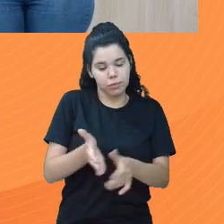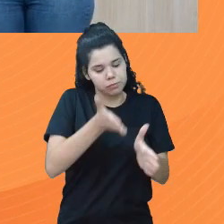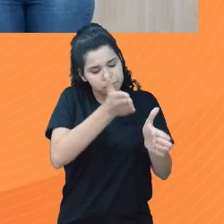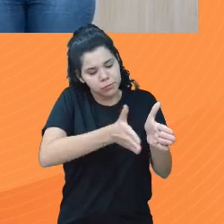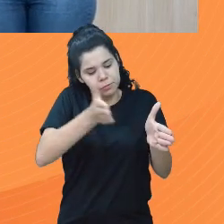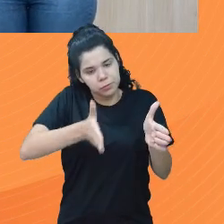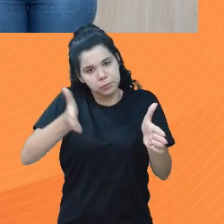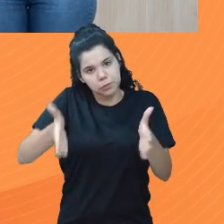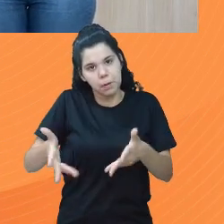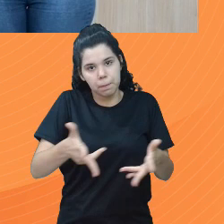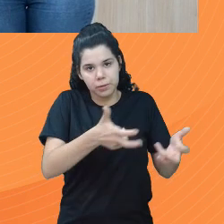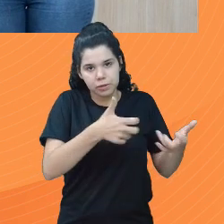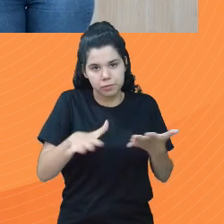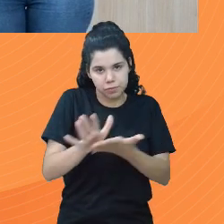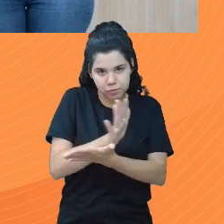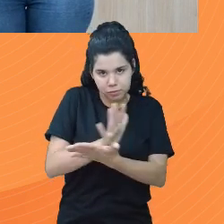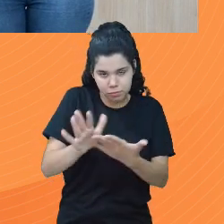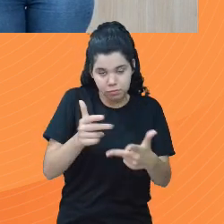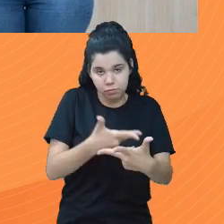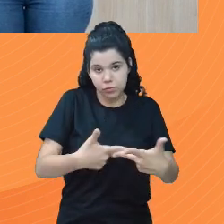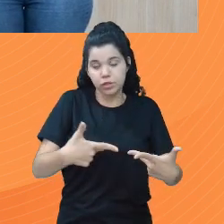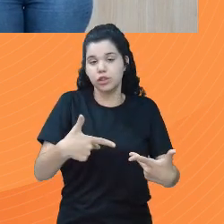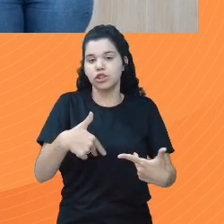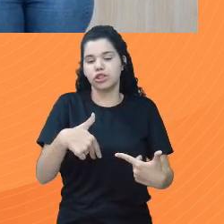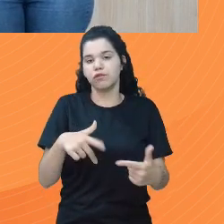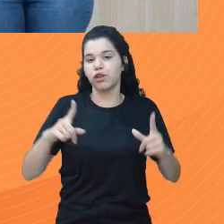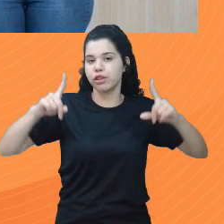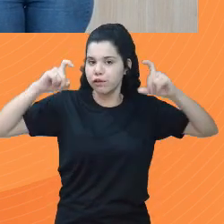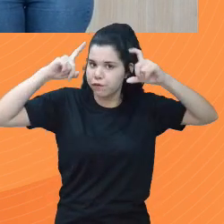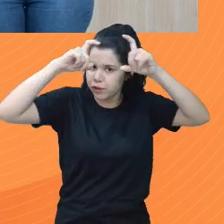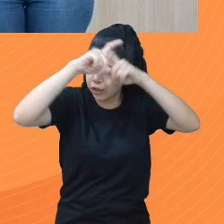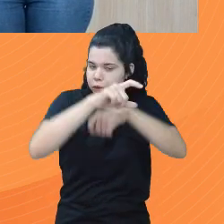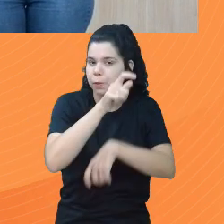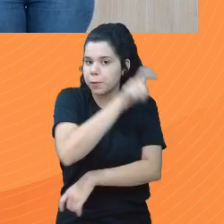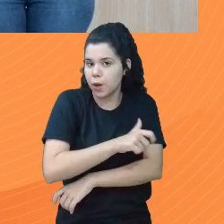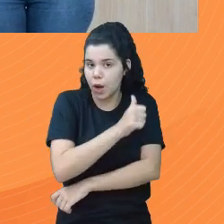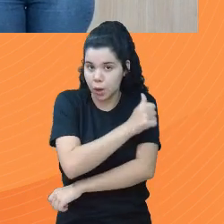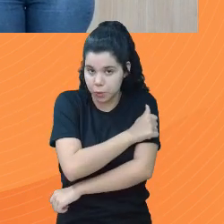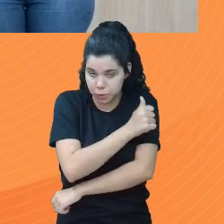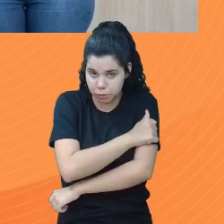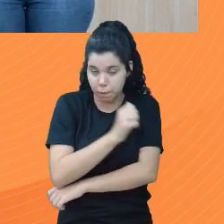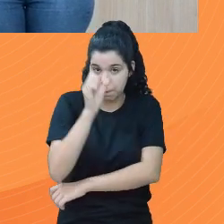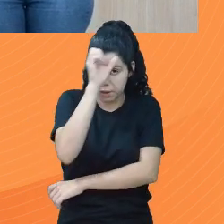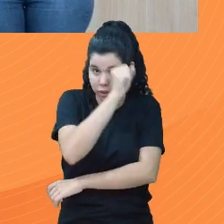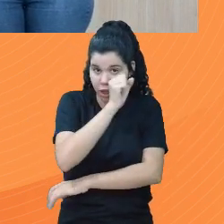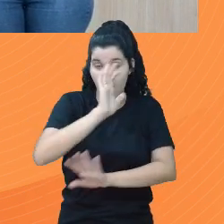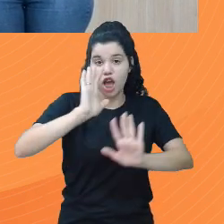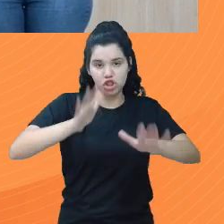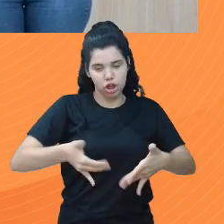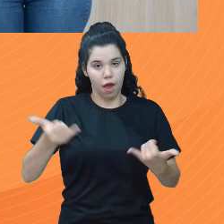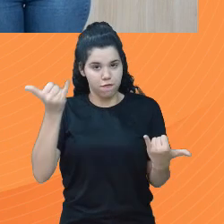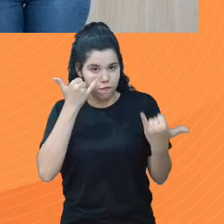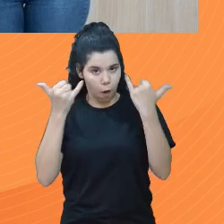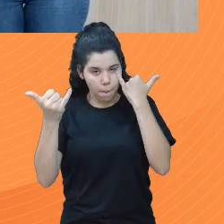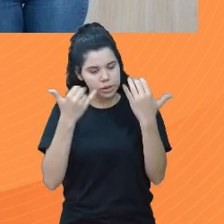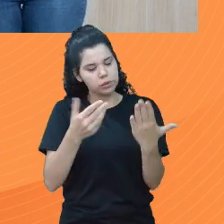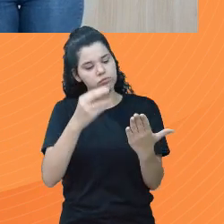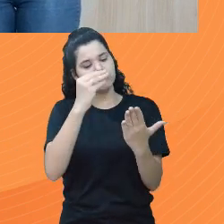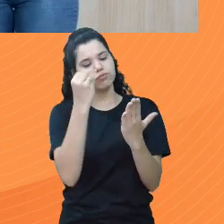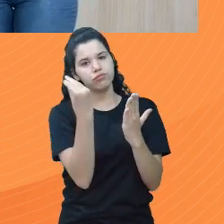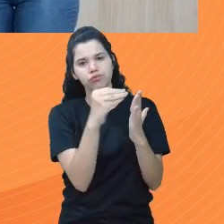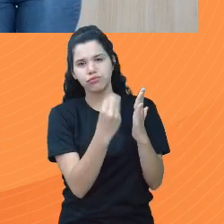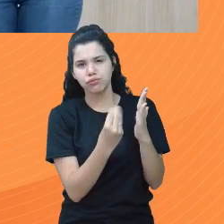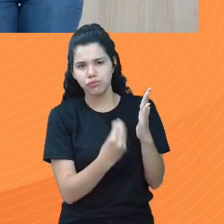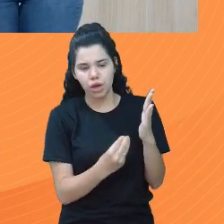desenvolvimento, perceber algumas estagnações. E aí a gente, de posse dessas informações, a gente percebe a real necessidade